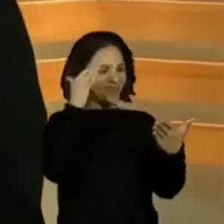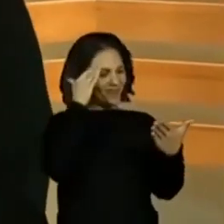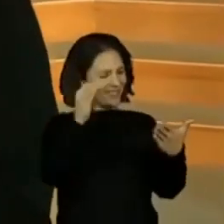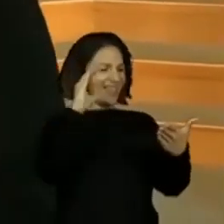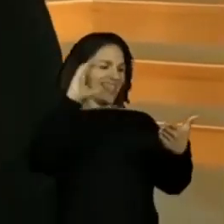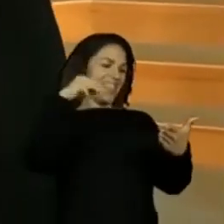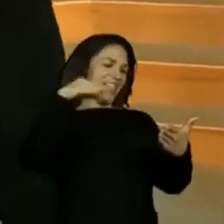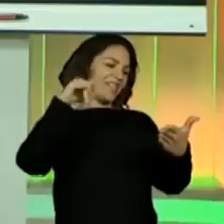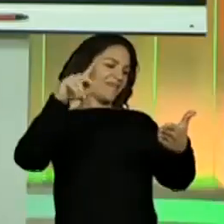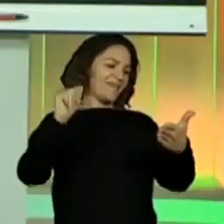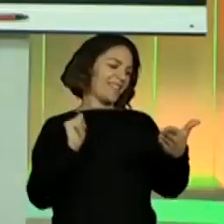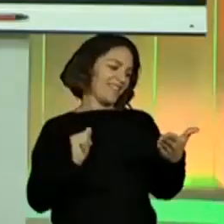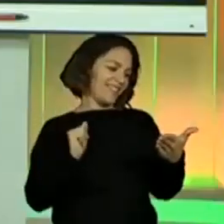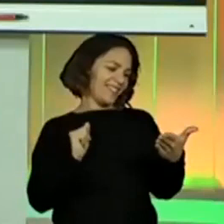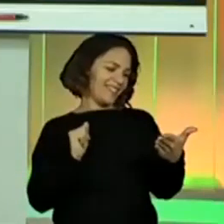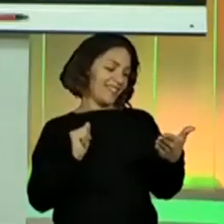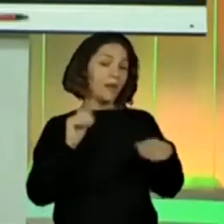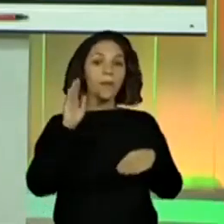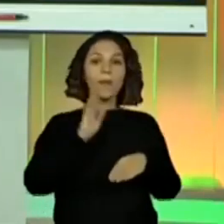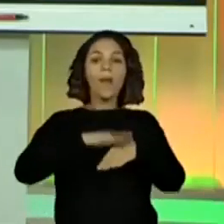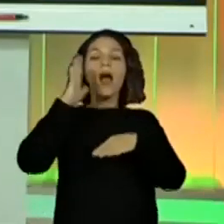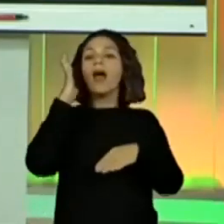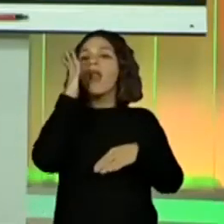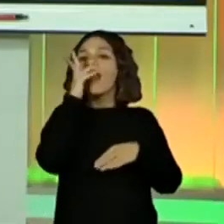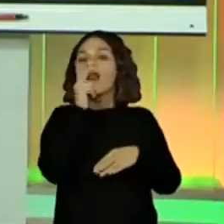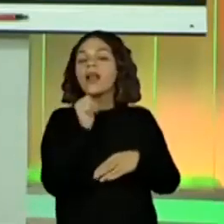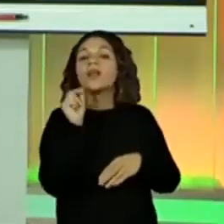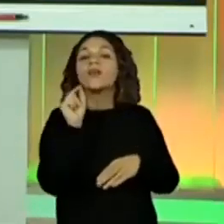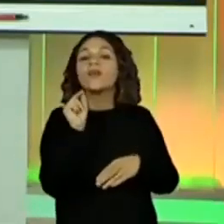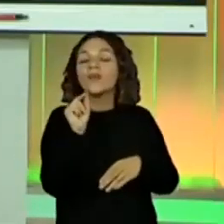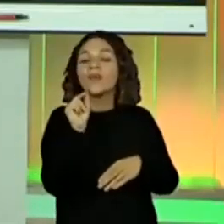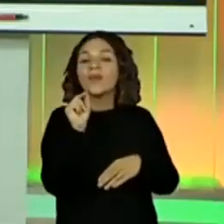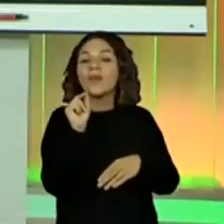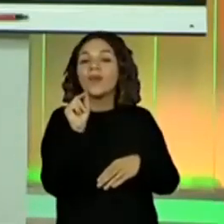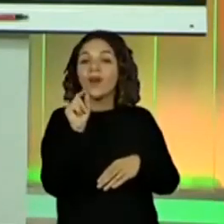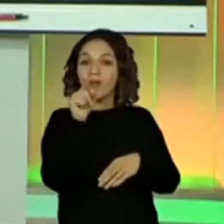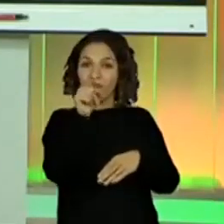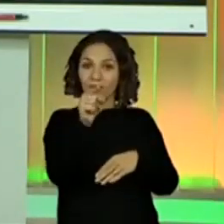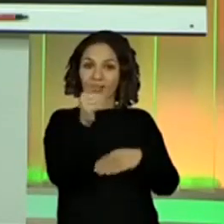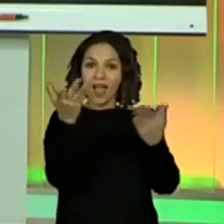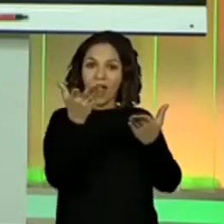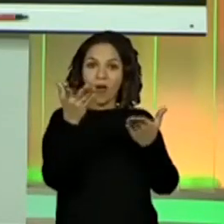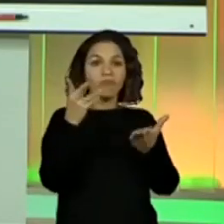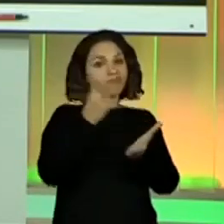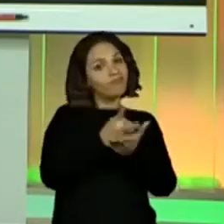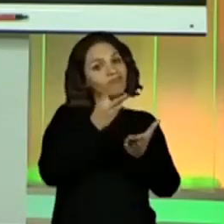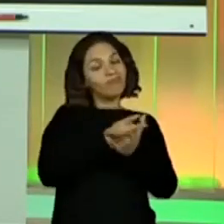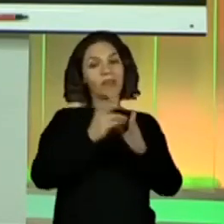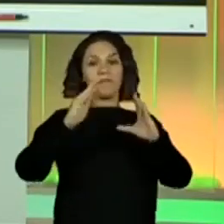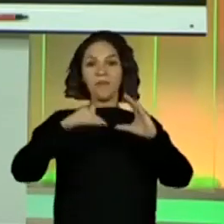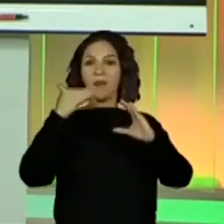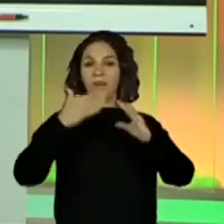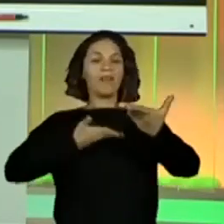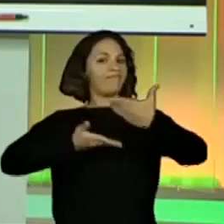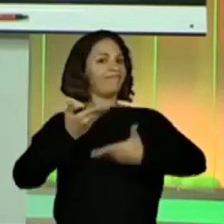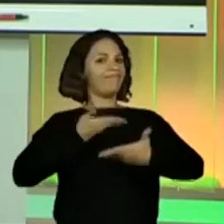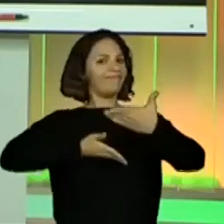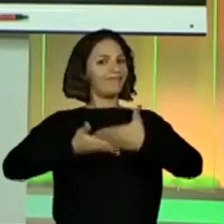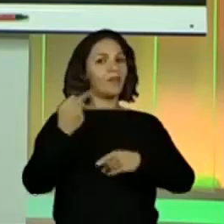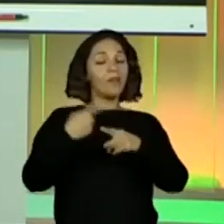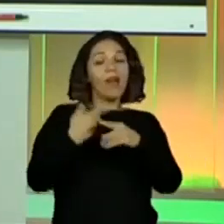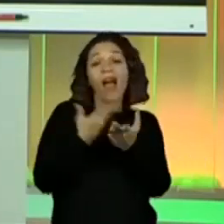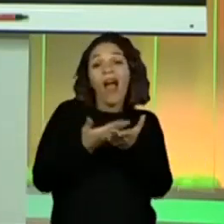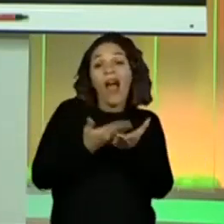Camila. Muito obrigada. Mais lindo ainda se você aí está na telinha continuar participando comigo, tá bom? Porque a